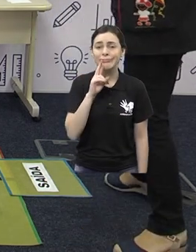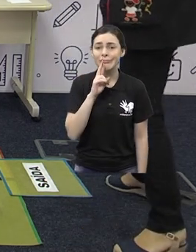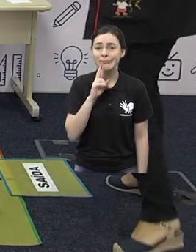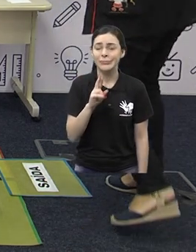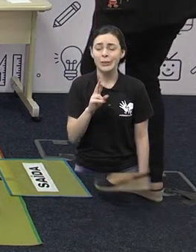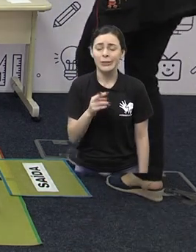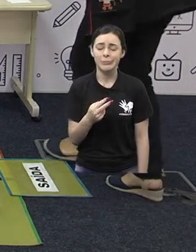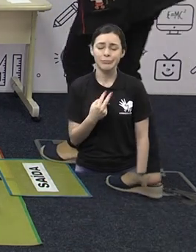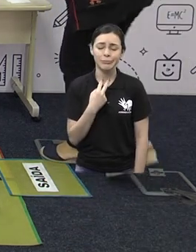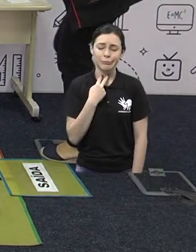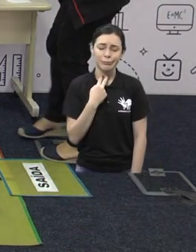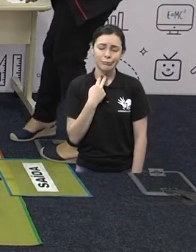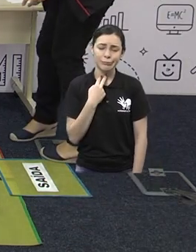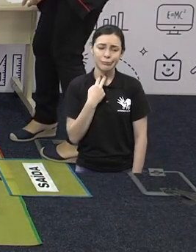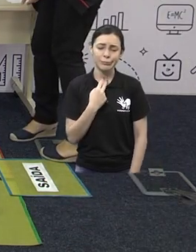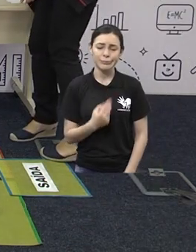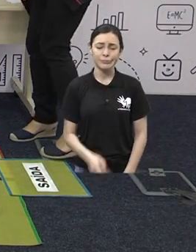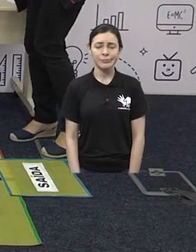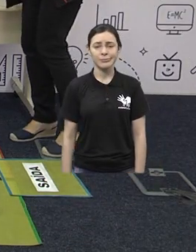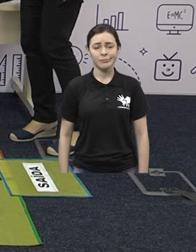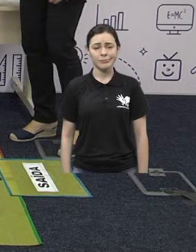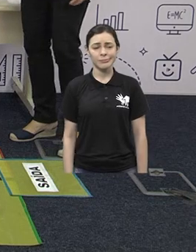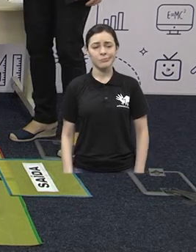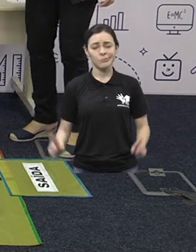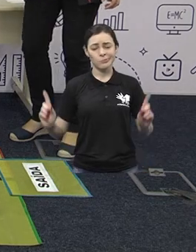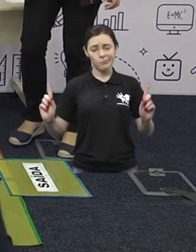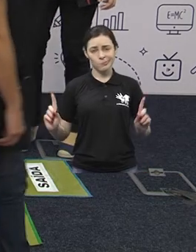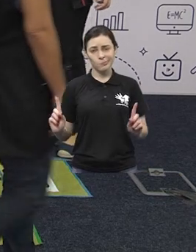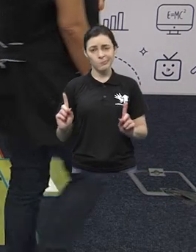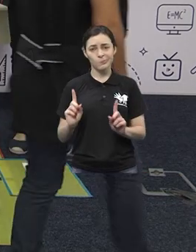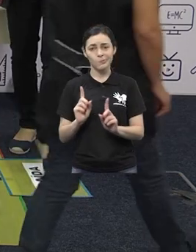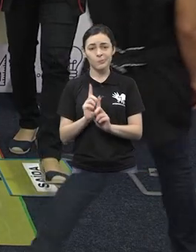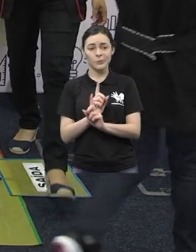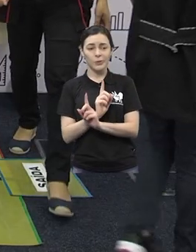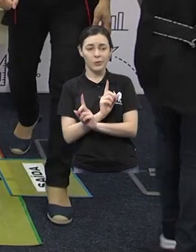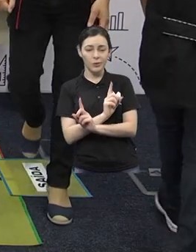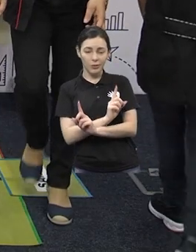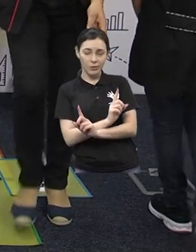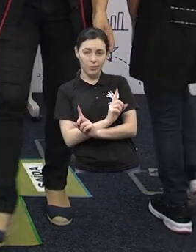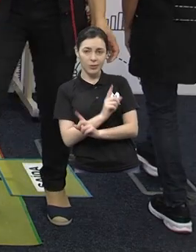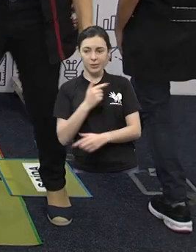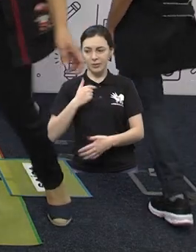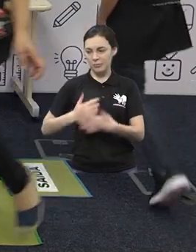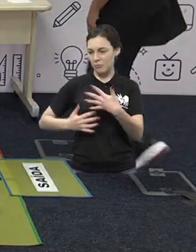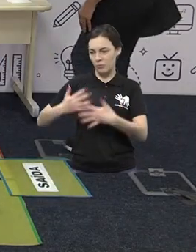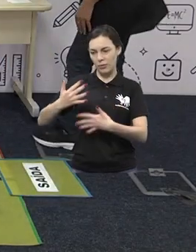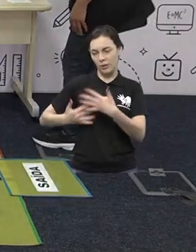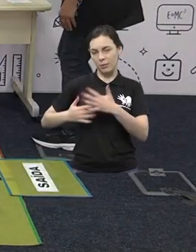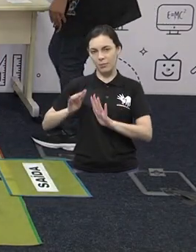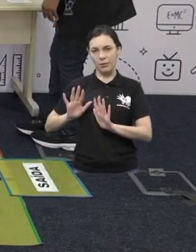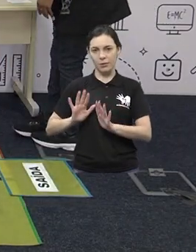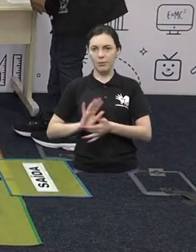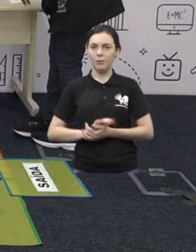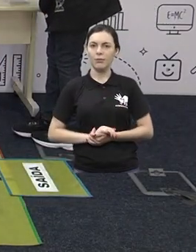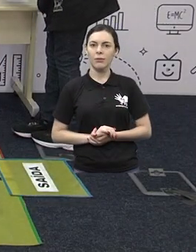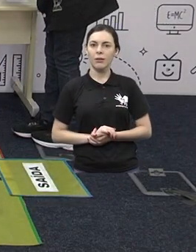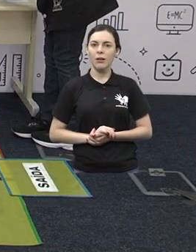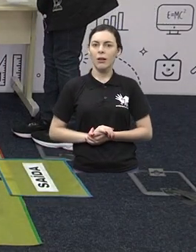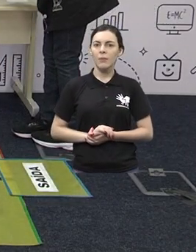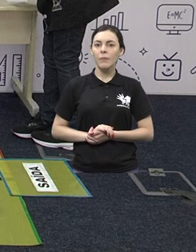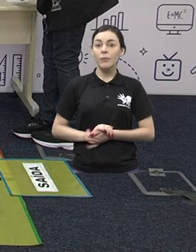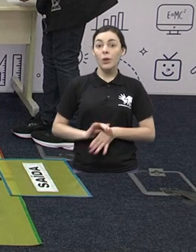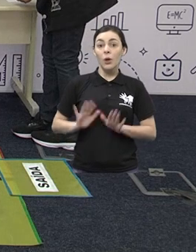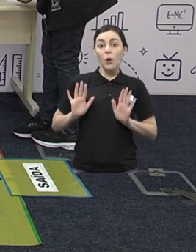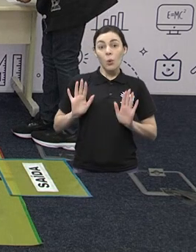vou poder. Então agora é a minha vez. Isso, vamos ver. Eu vou vir para cá para não te atrapalhar.